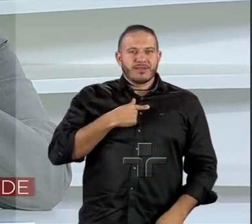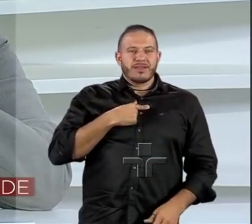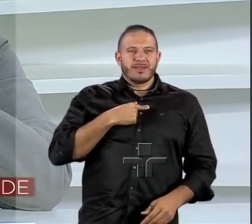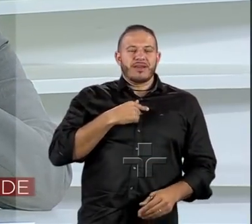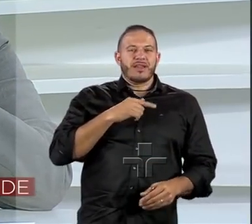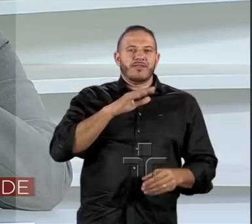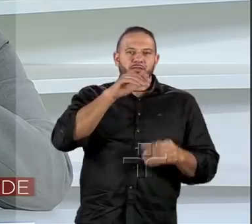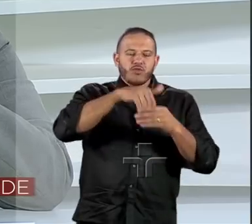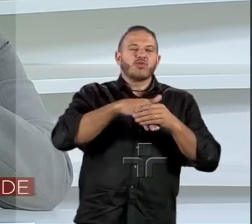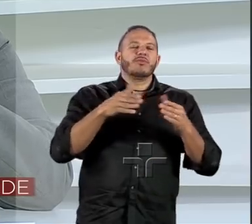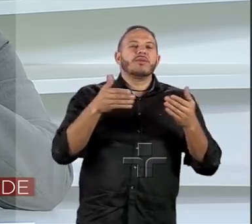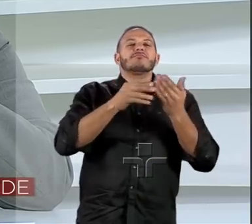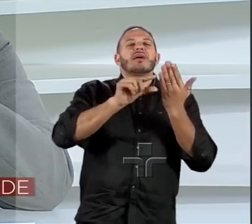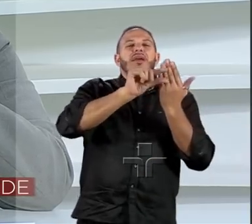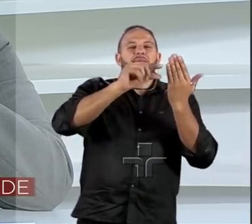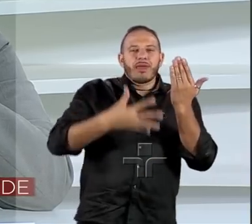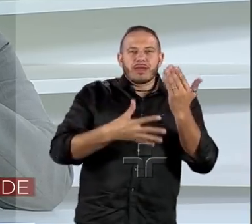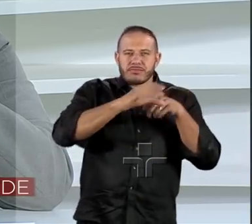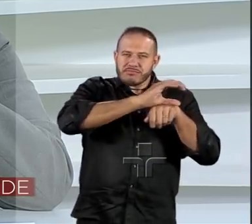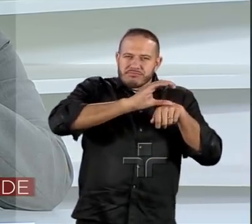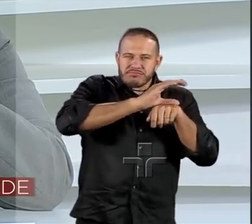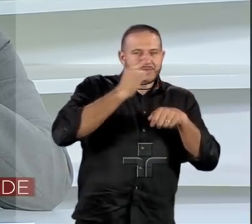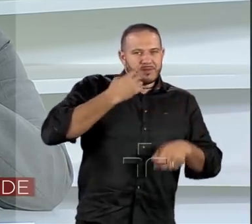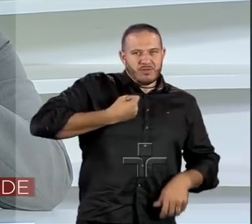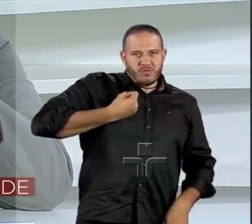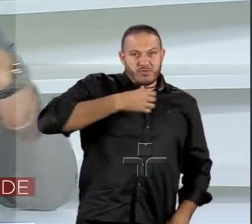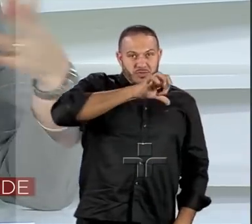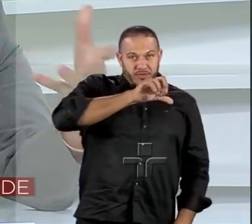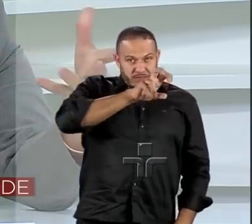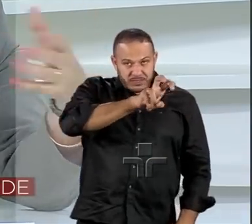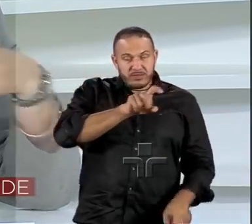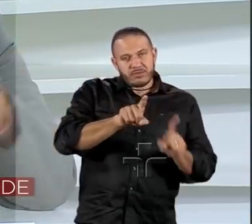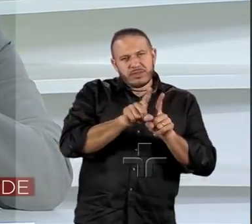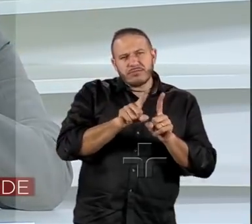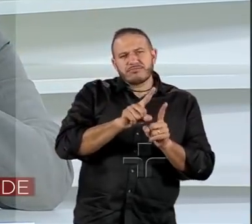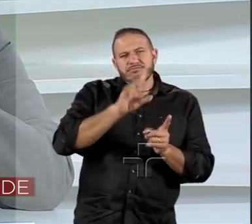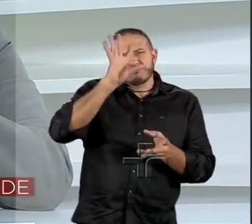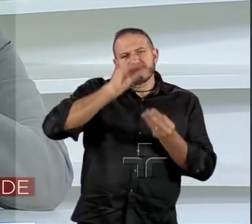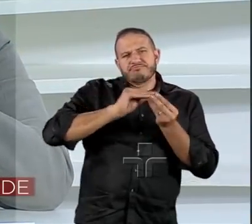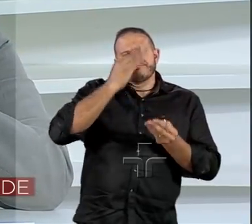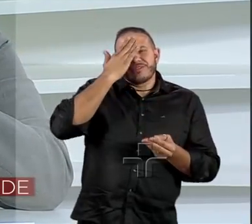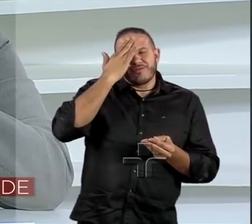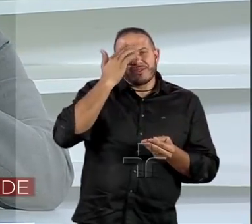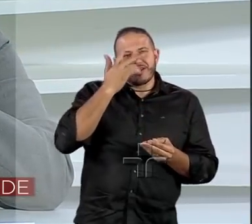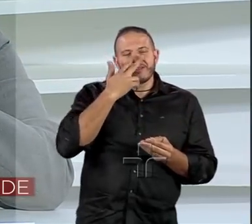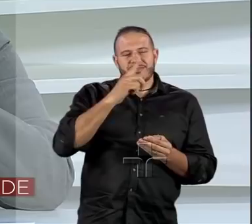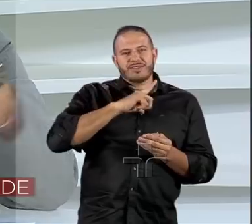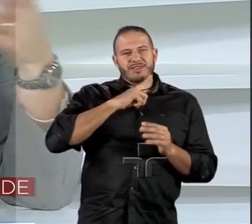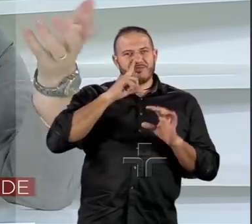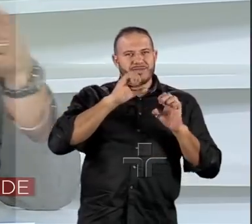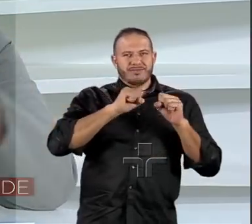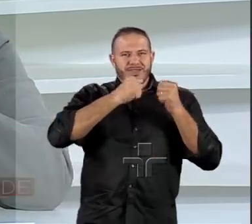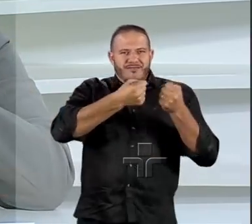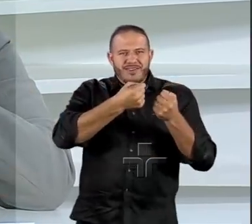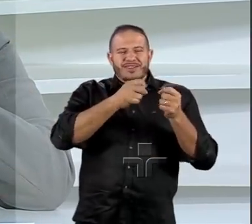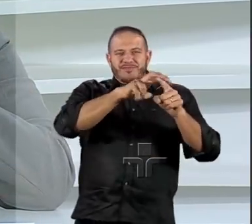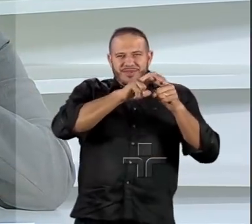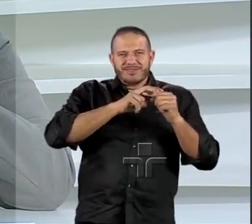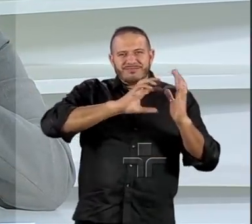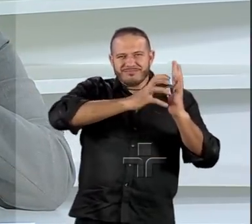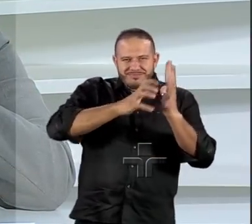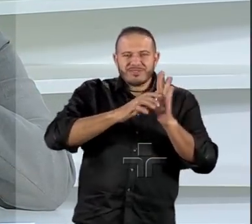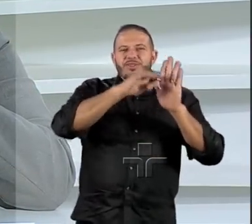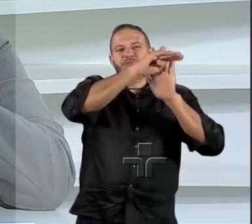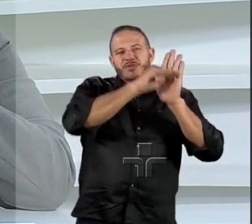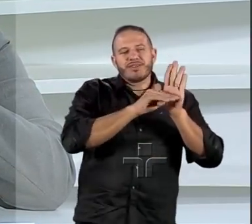pela emenda constitucional 95, então entendo que a defesa do partido e, portanto, do programa que